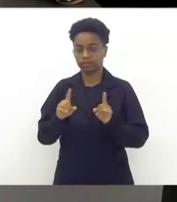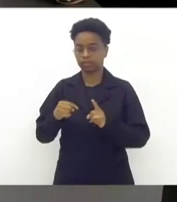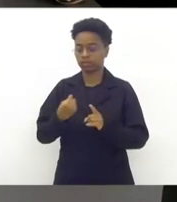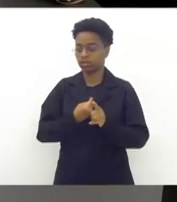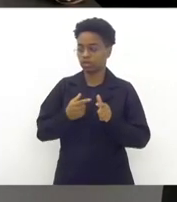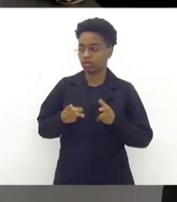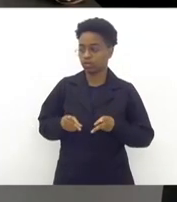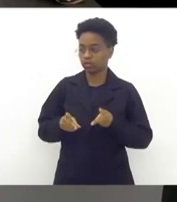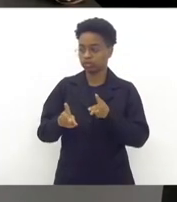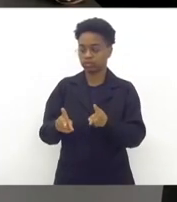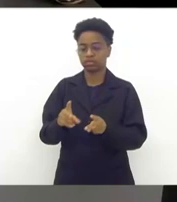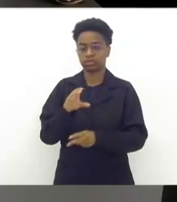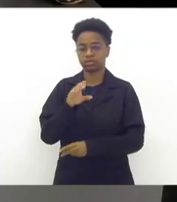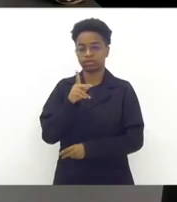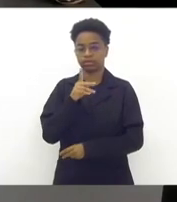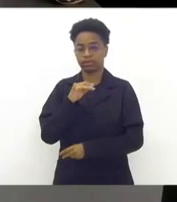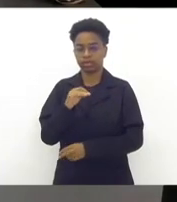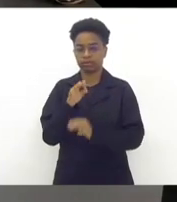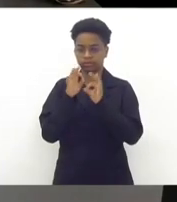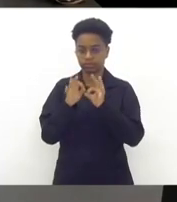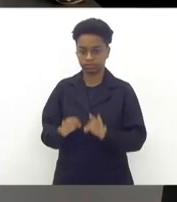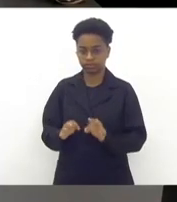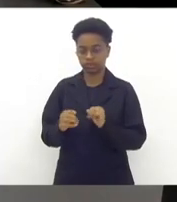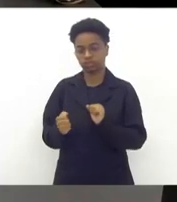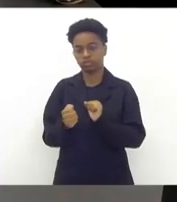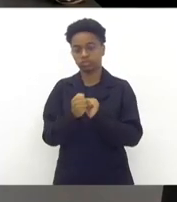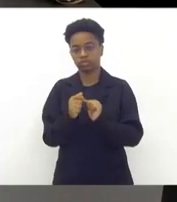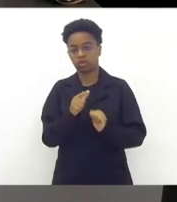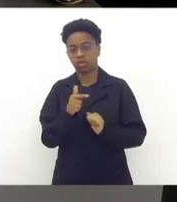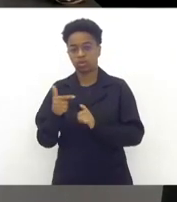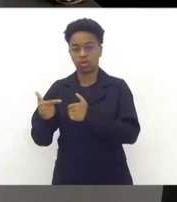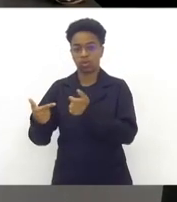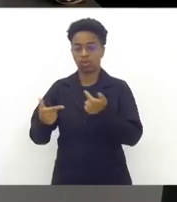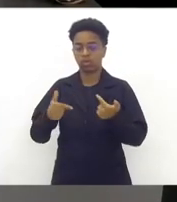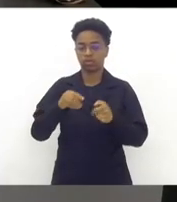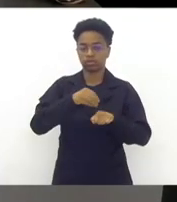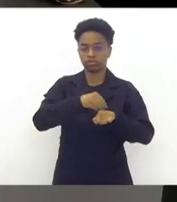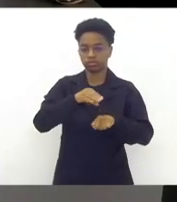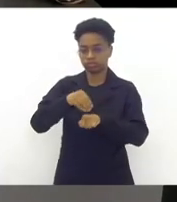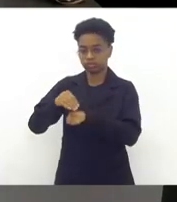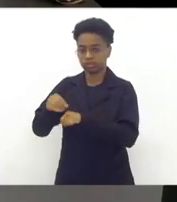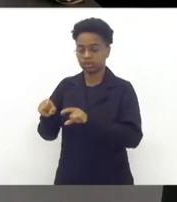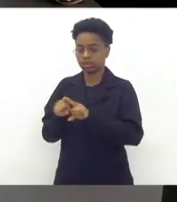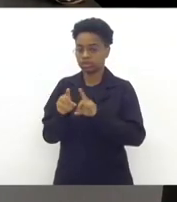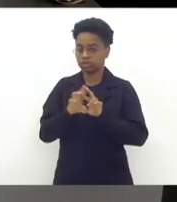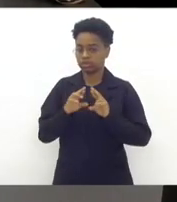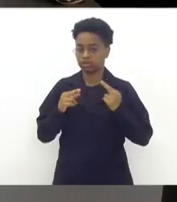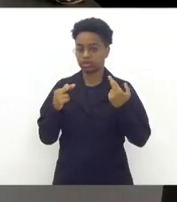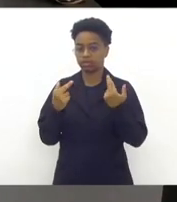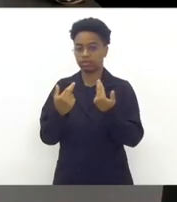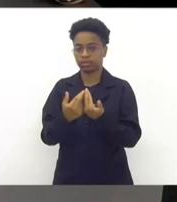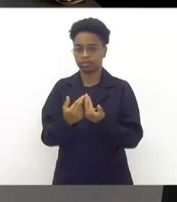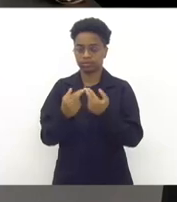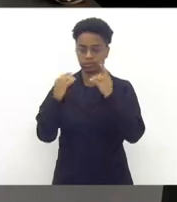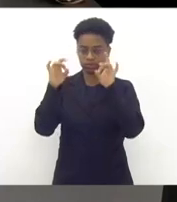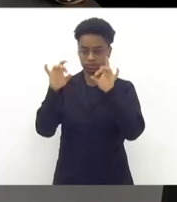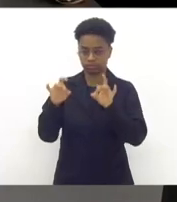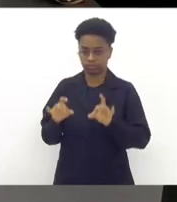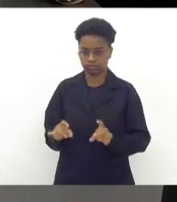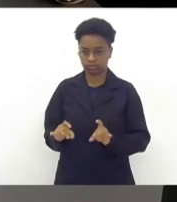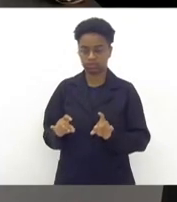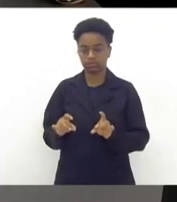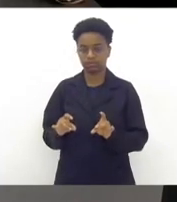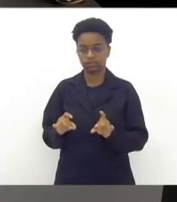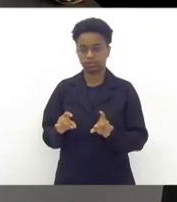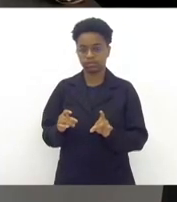esta CPI de maneira concreta com os outros encaminhamentos e vamos fazer uma reunião extraordinária para